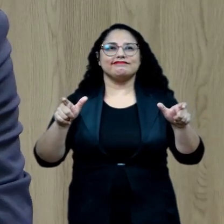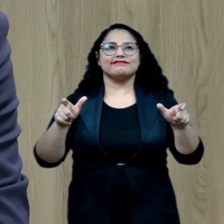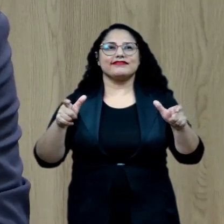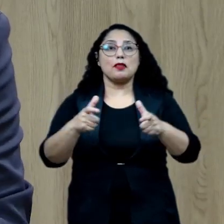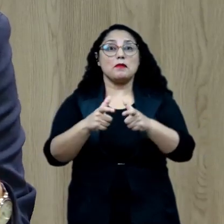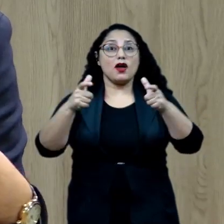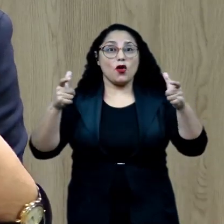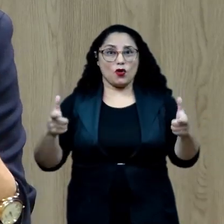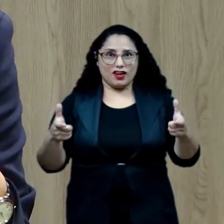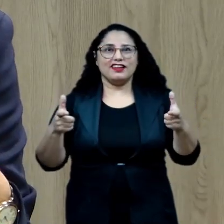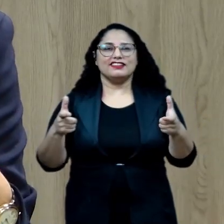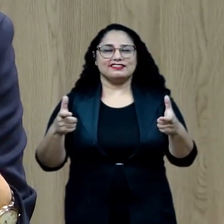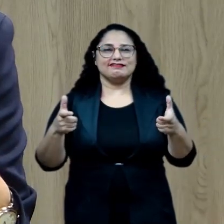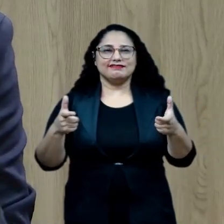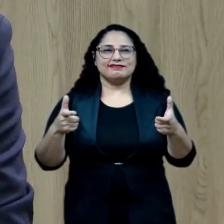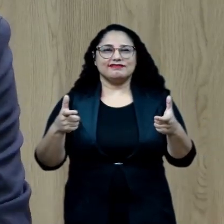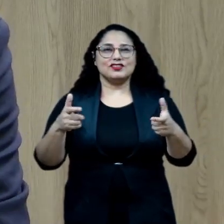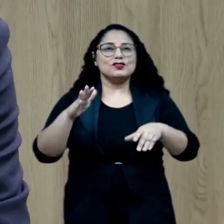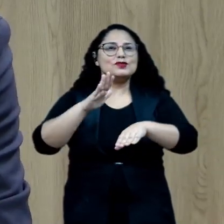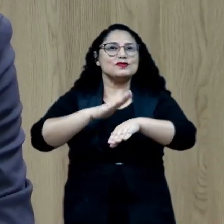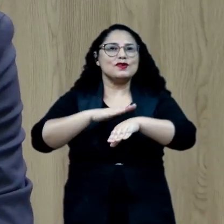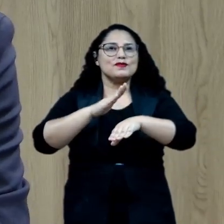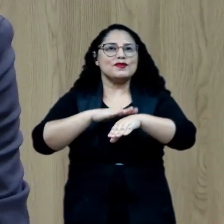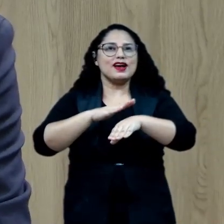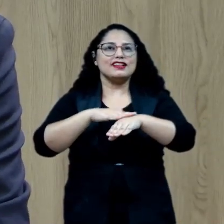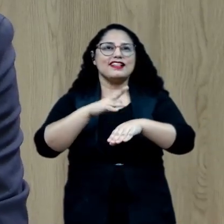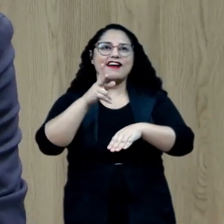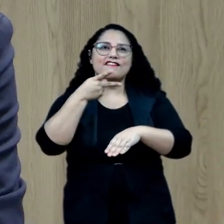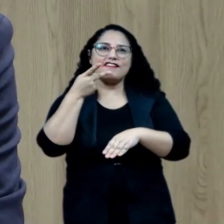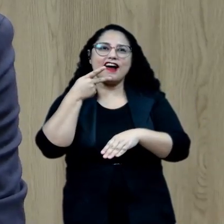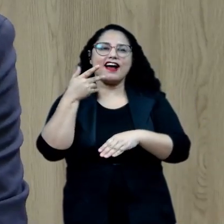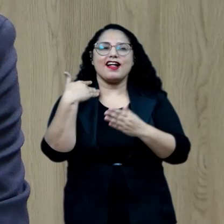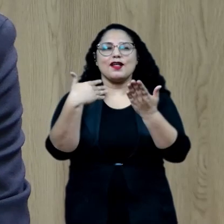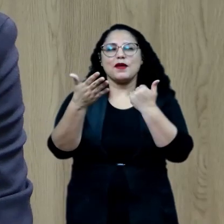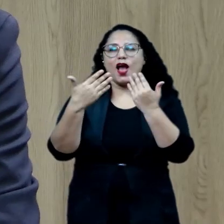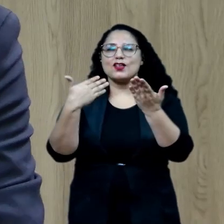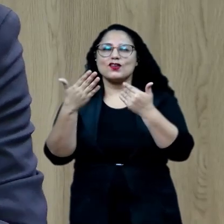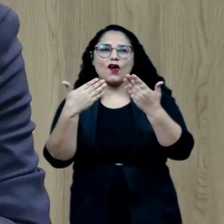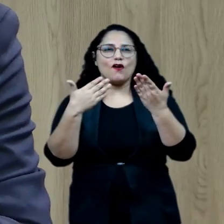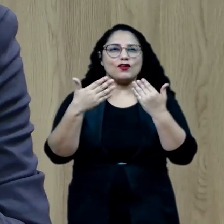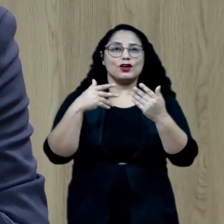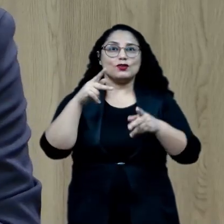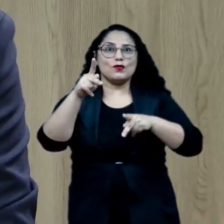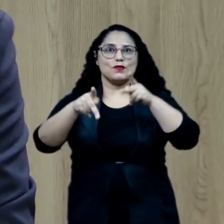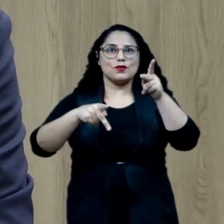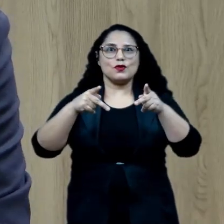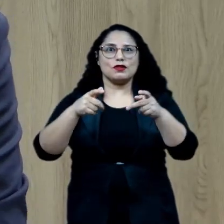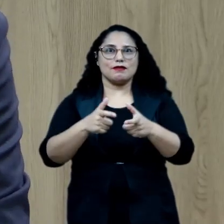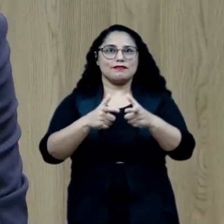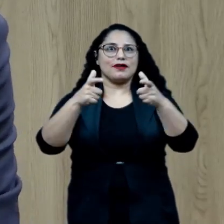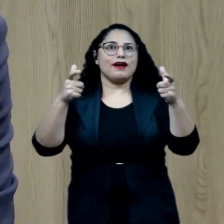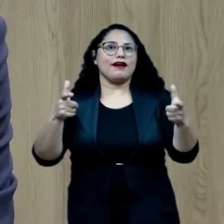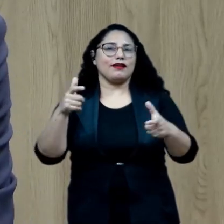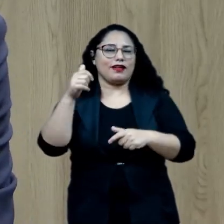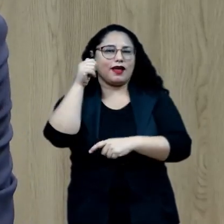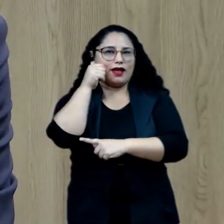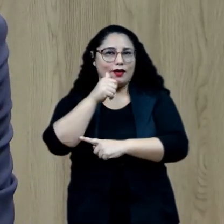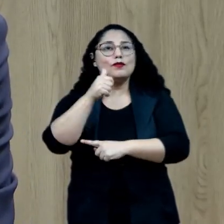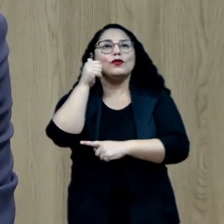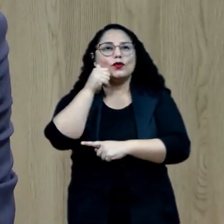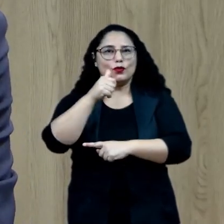Na maior parte dos momentos das minhas falas, das minhas conversas, o público é majoritariamente